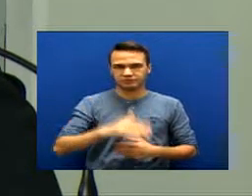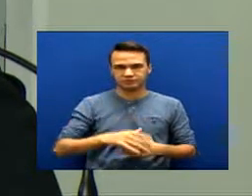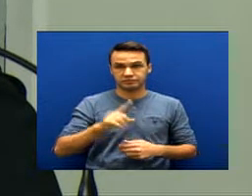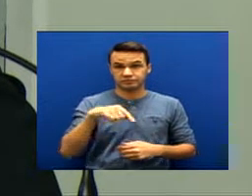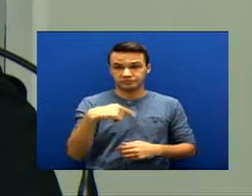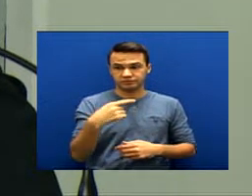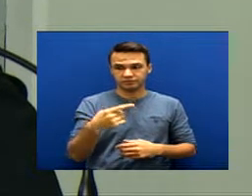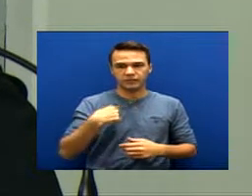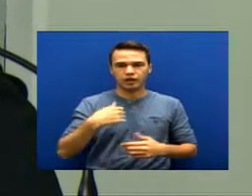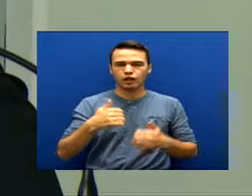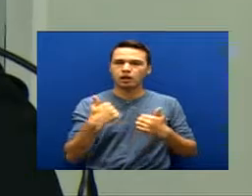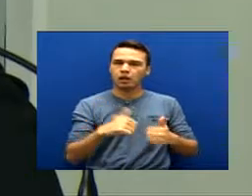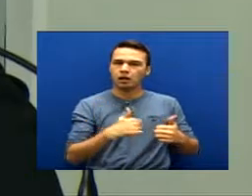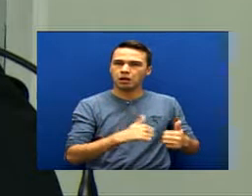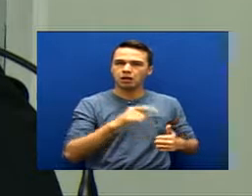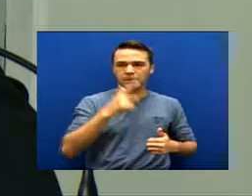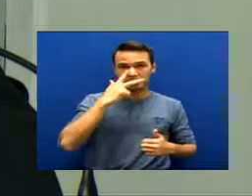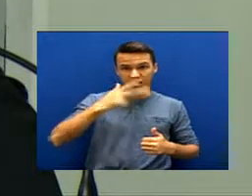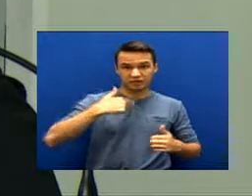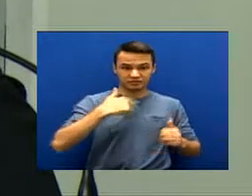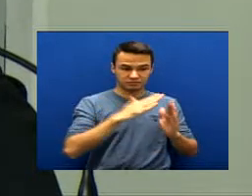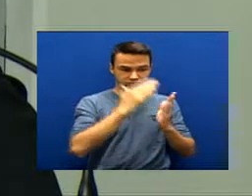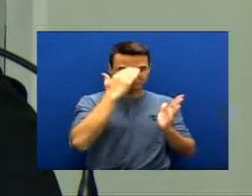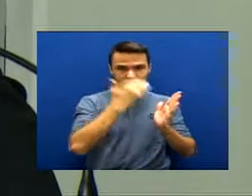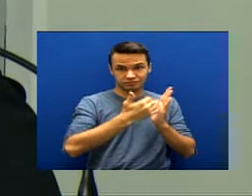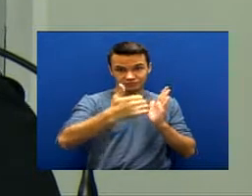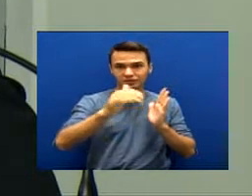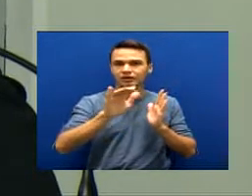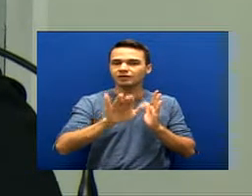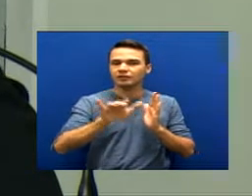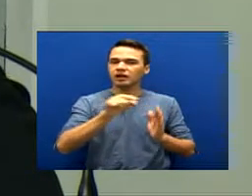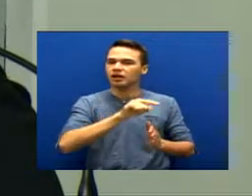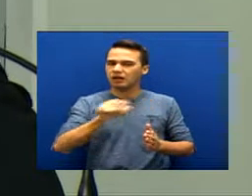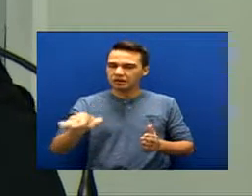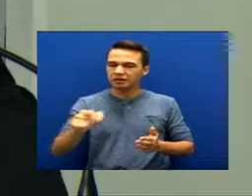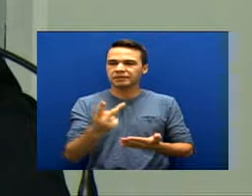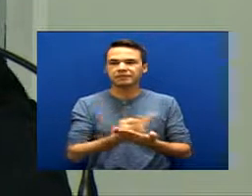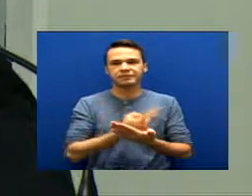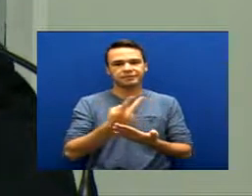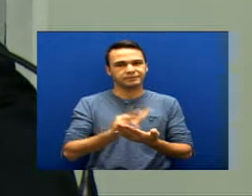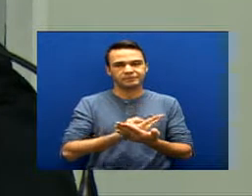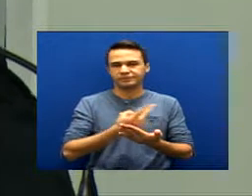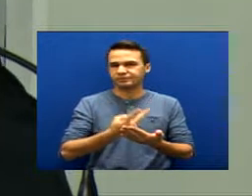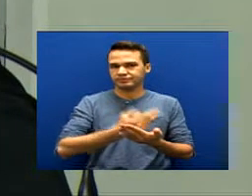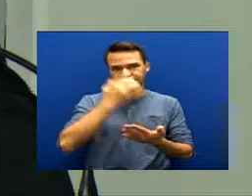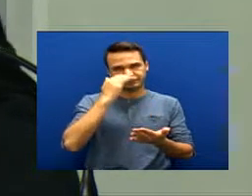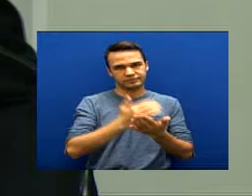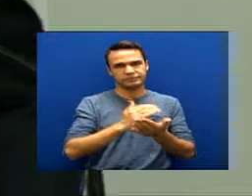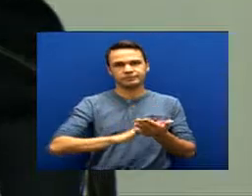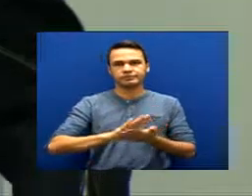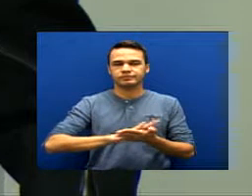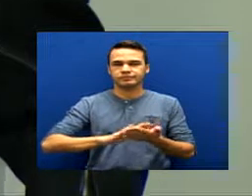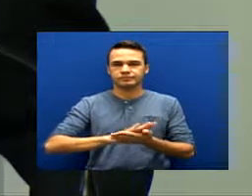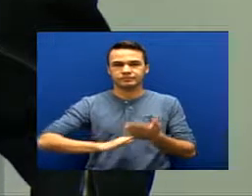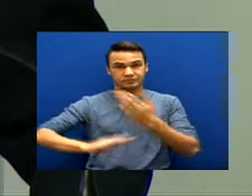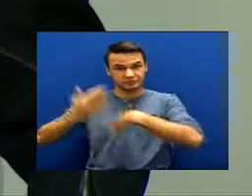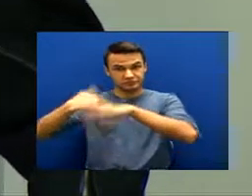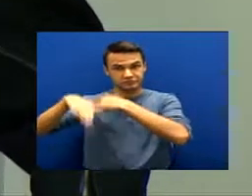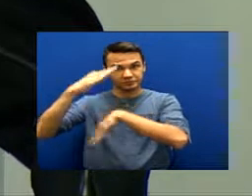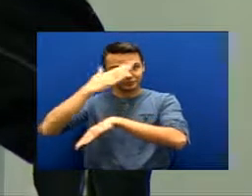governos. Poderíamos falar de guerras, sejam urbanas, sejam nações contra nação. O apóstolo